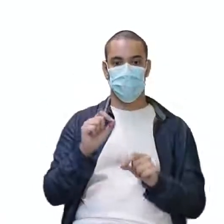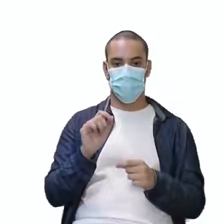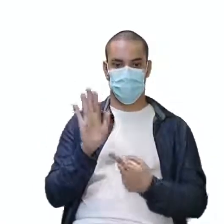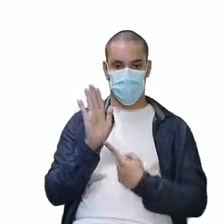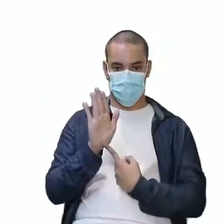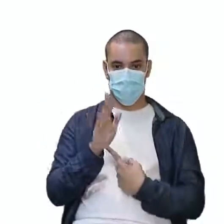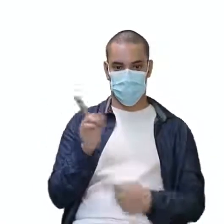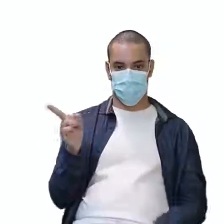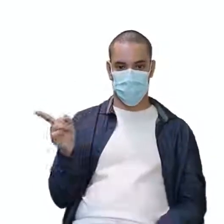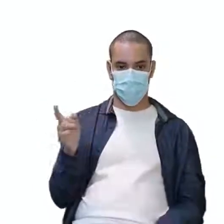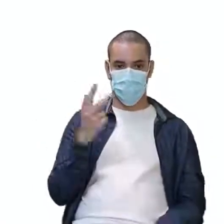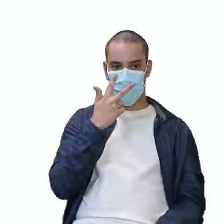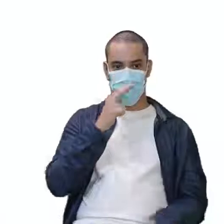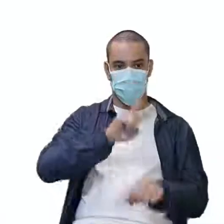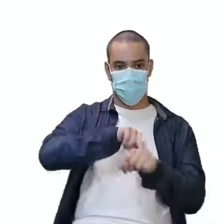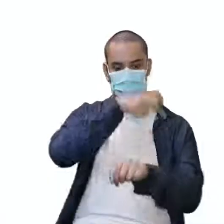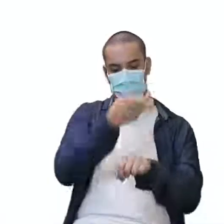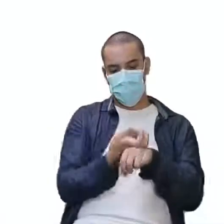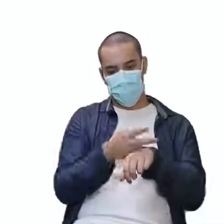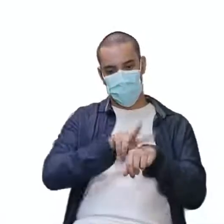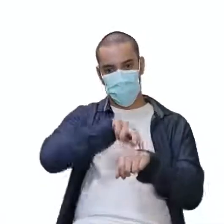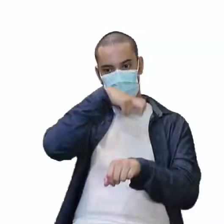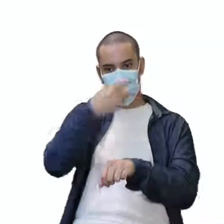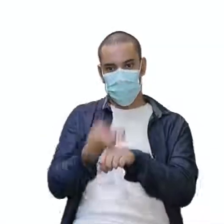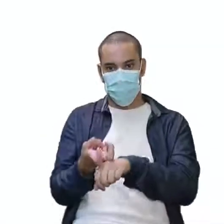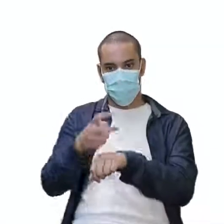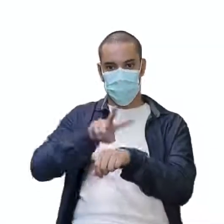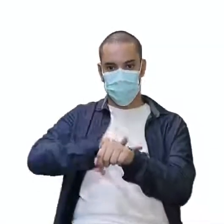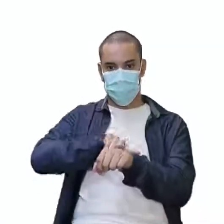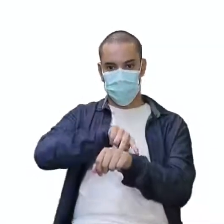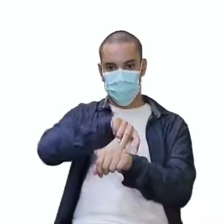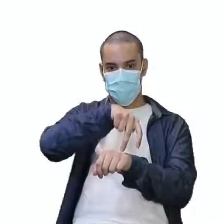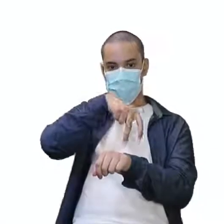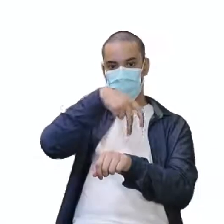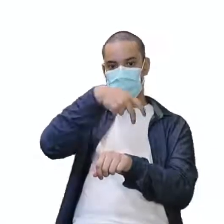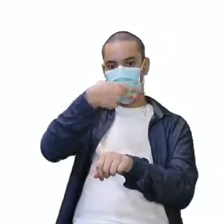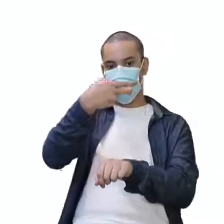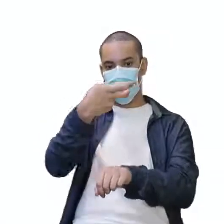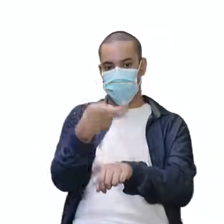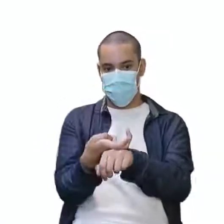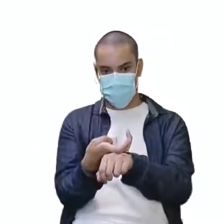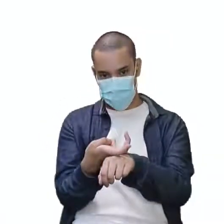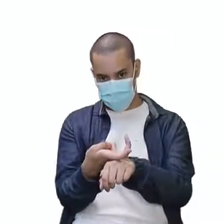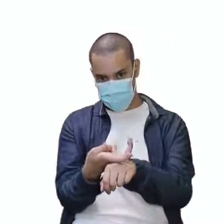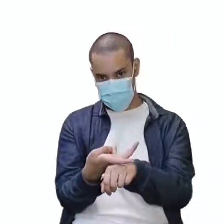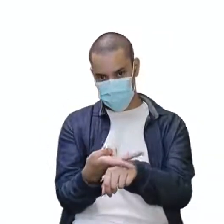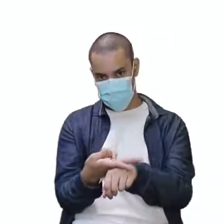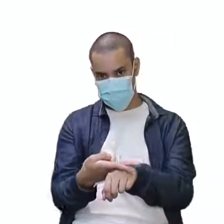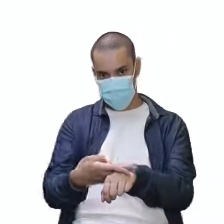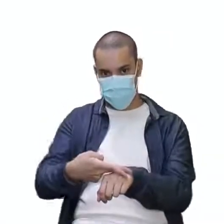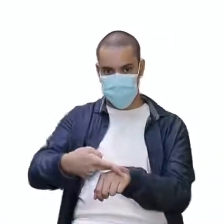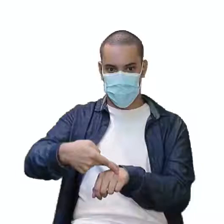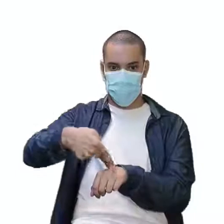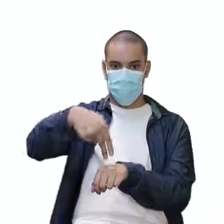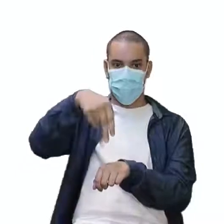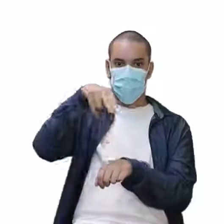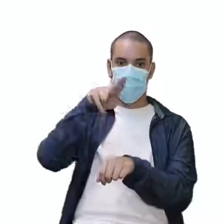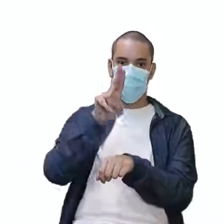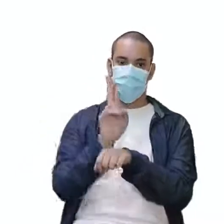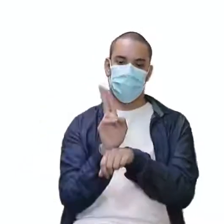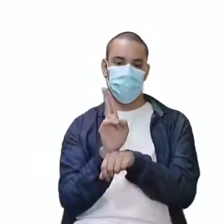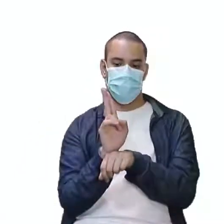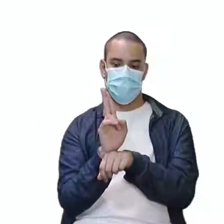cá. Olha só como é que ela faz. Ela vai, né, envergando-se, e aí a parte superior, que